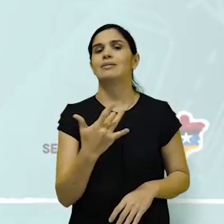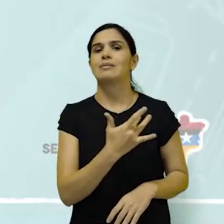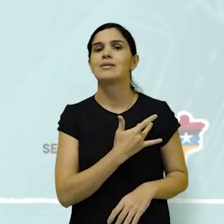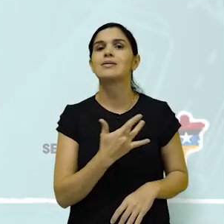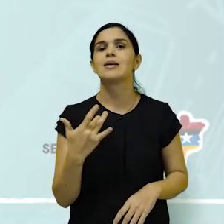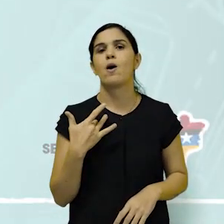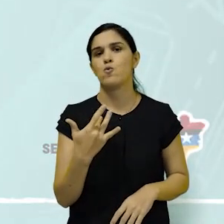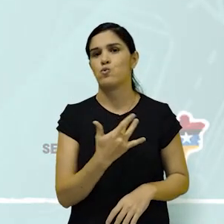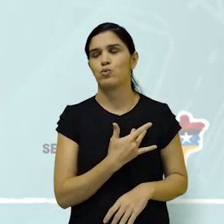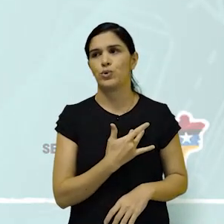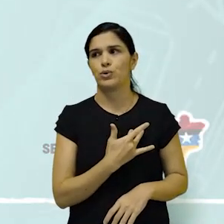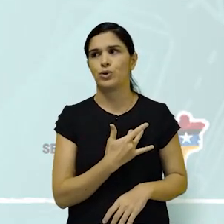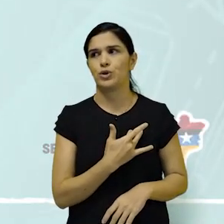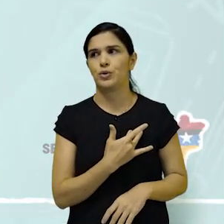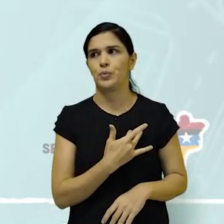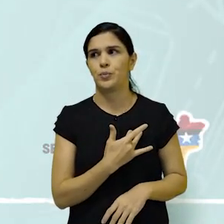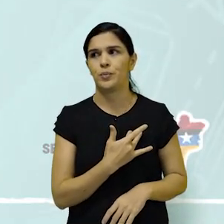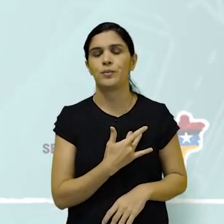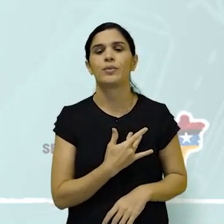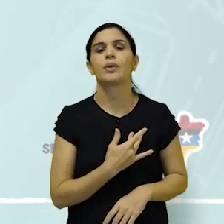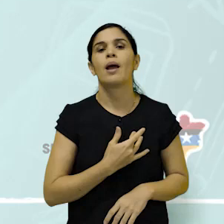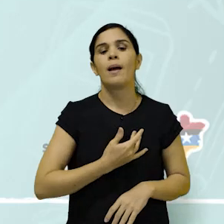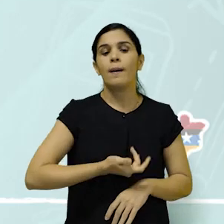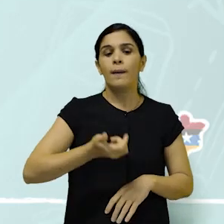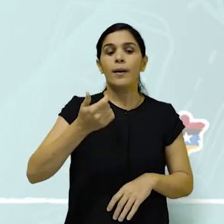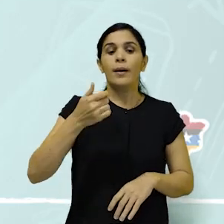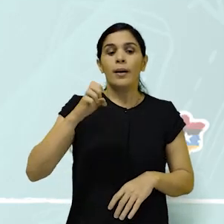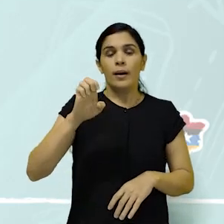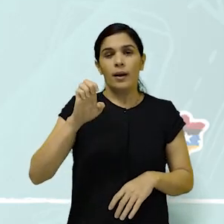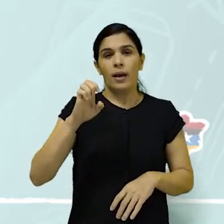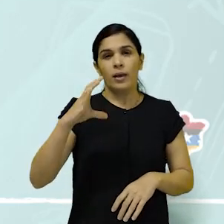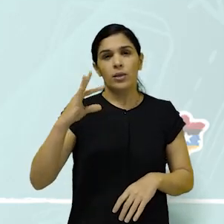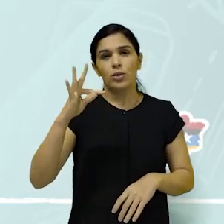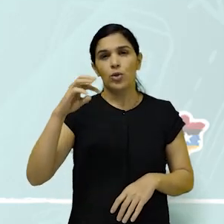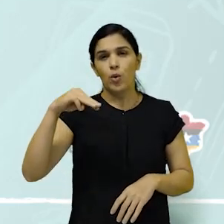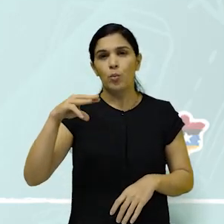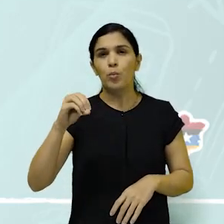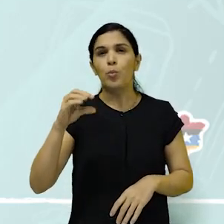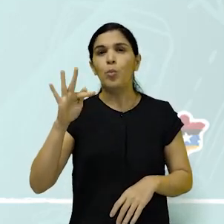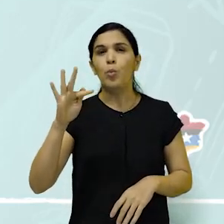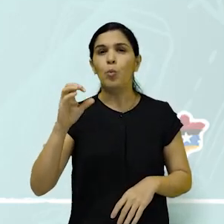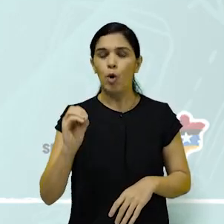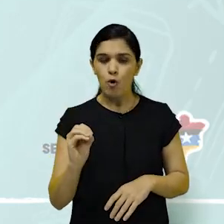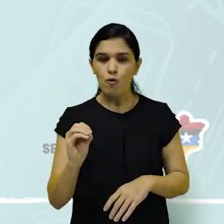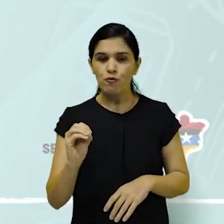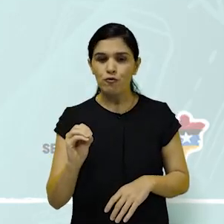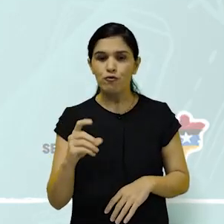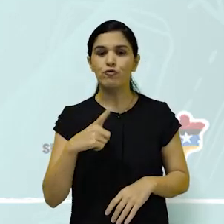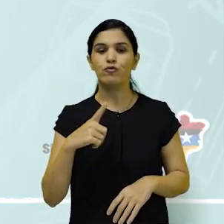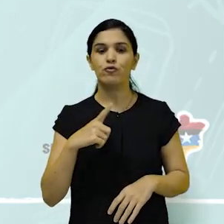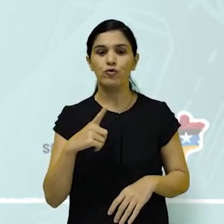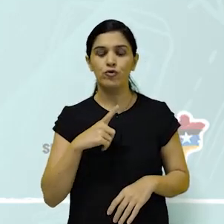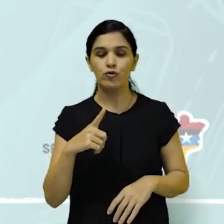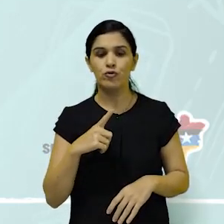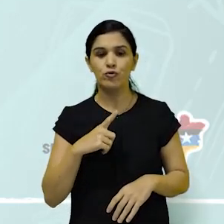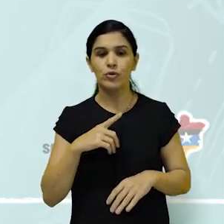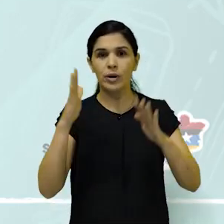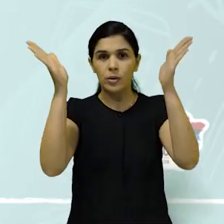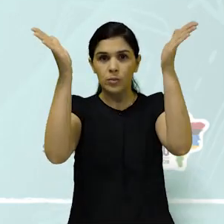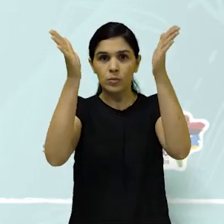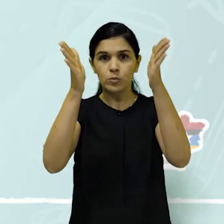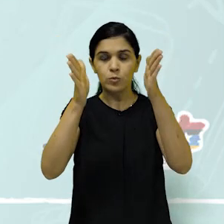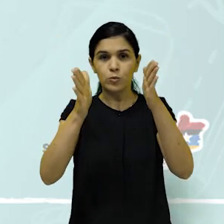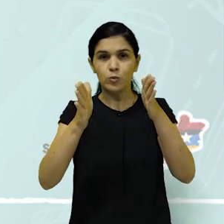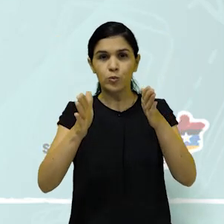ectomorfo. Apresentam corpos magros e esguios, ombros estreitos e membros compridos.